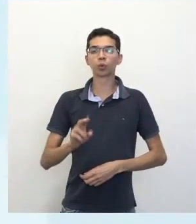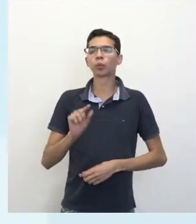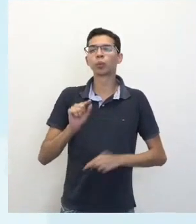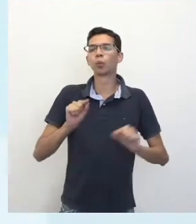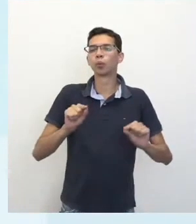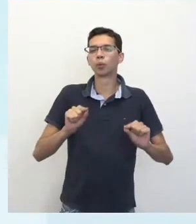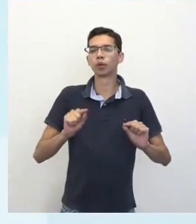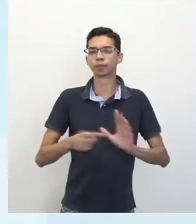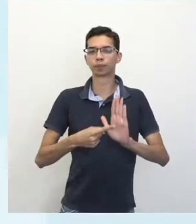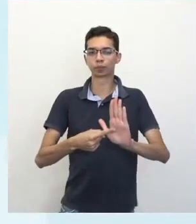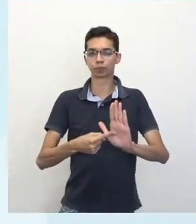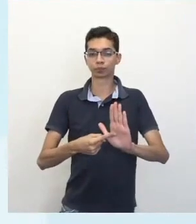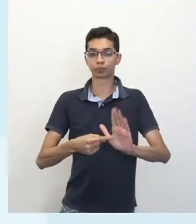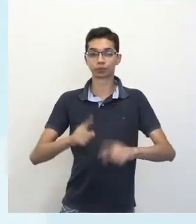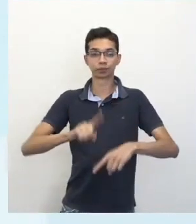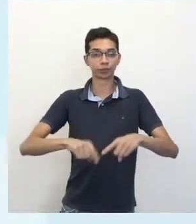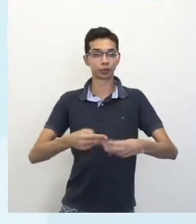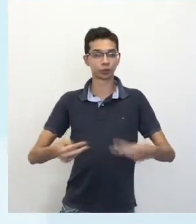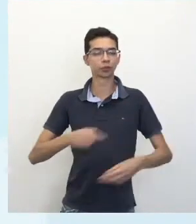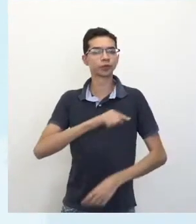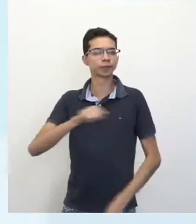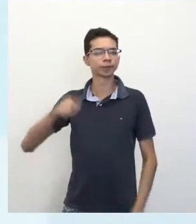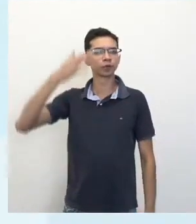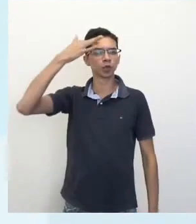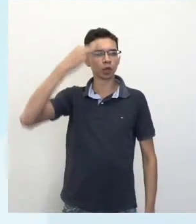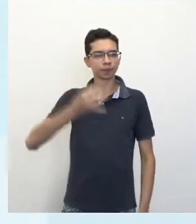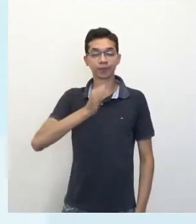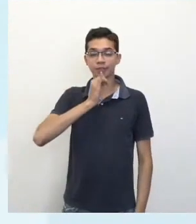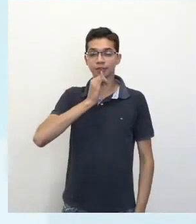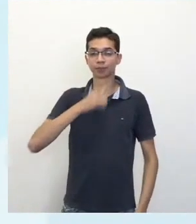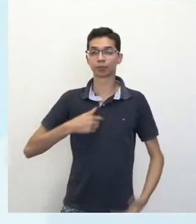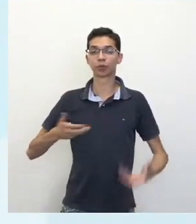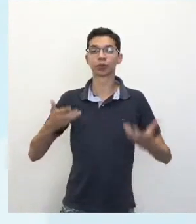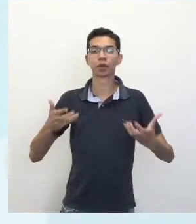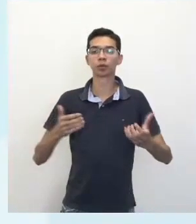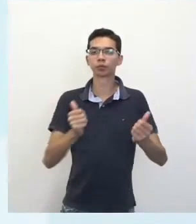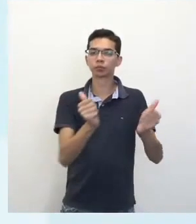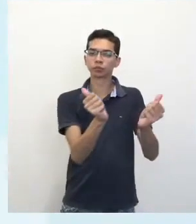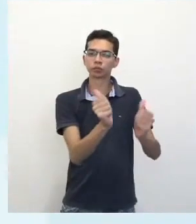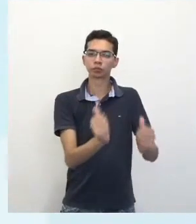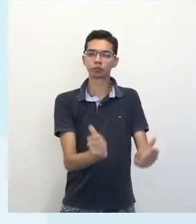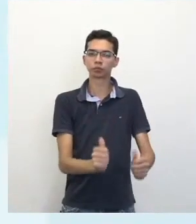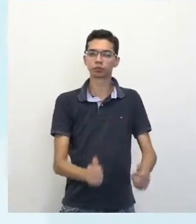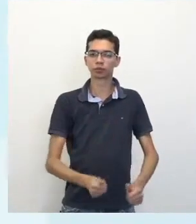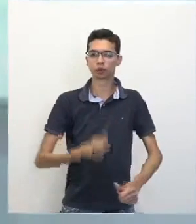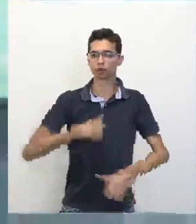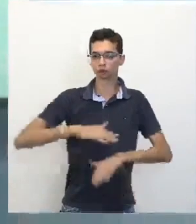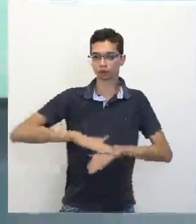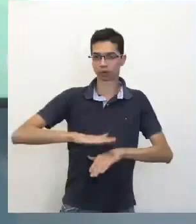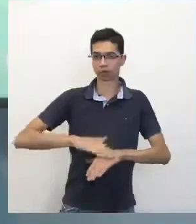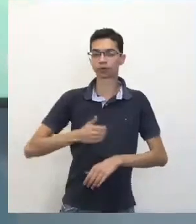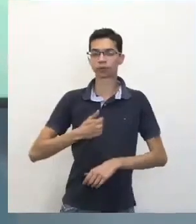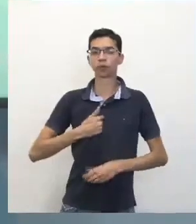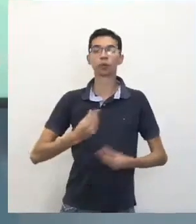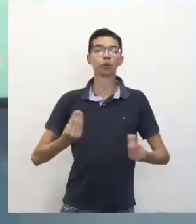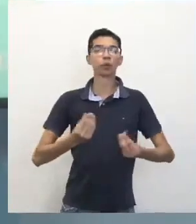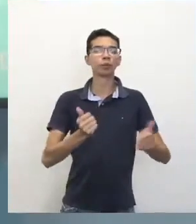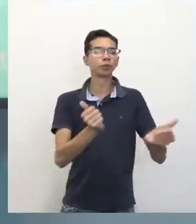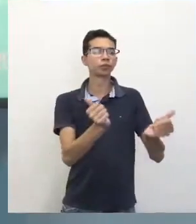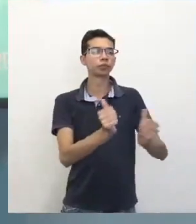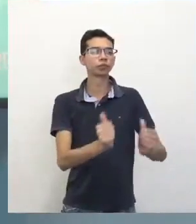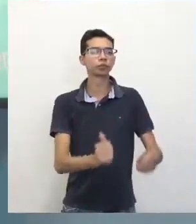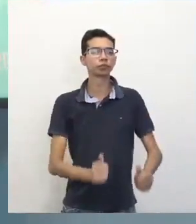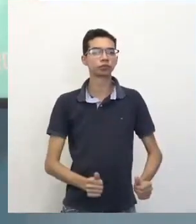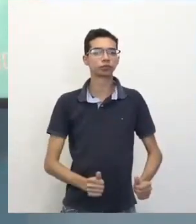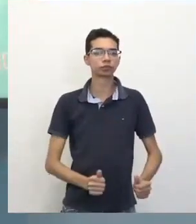final. Vamos tentar entender isso. Eu quero, portanto, fazer uma escultura. Aí tá, eu vou fazer essa escultura em que